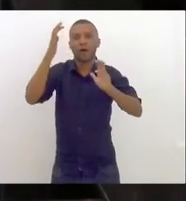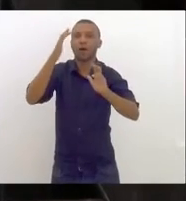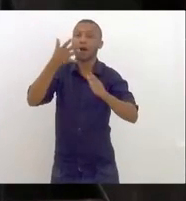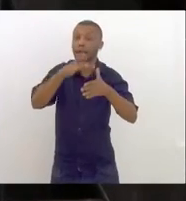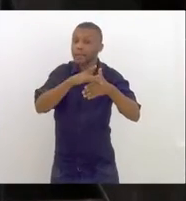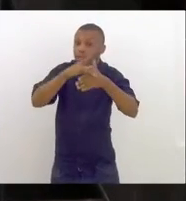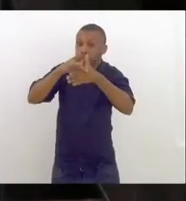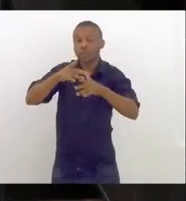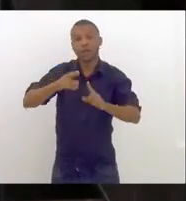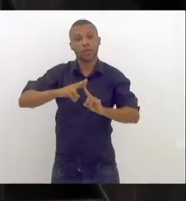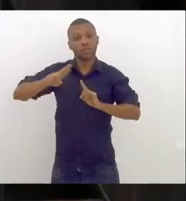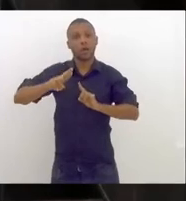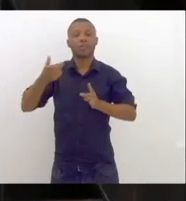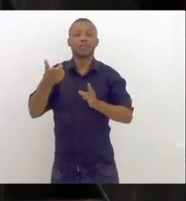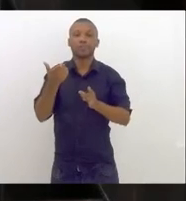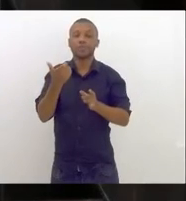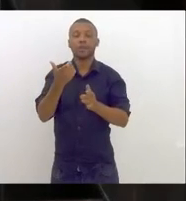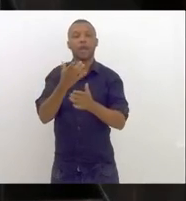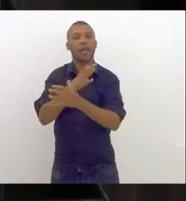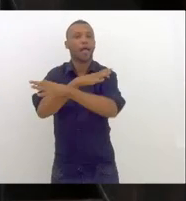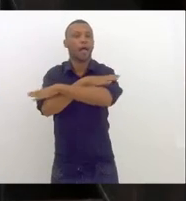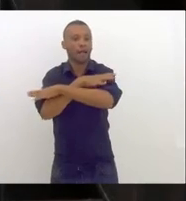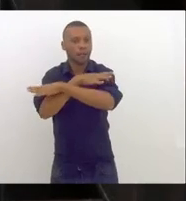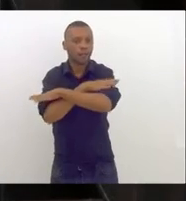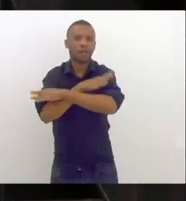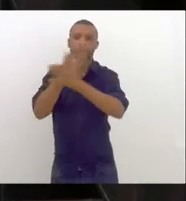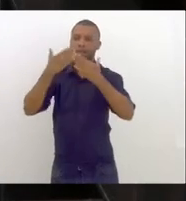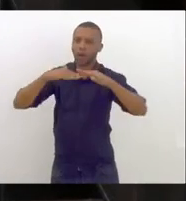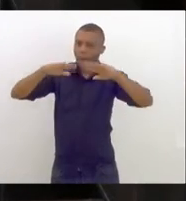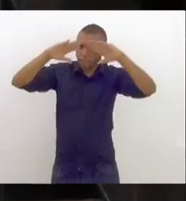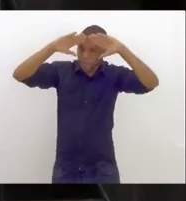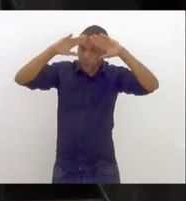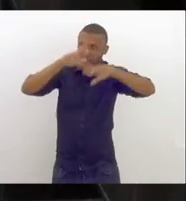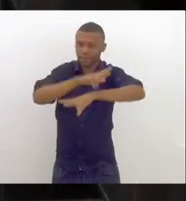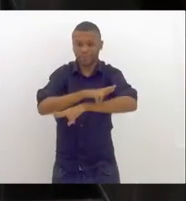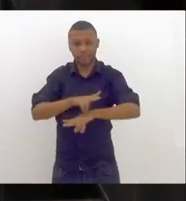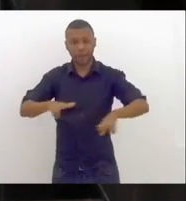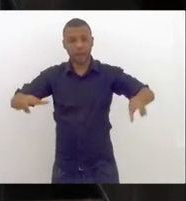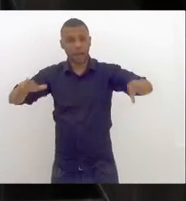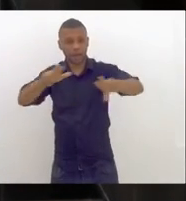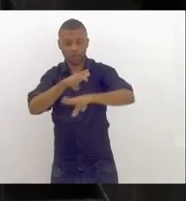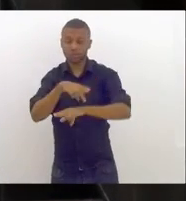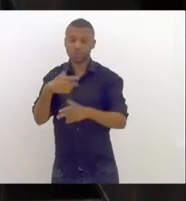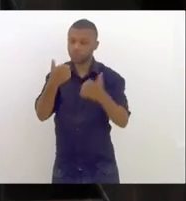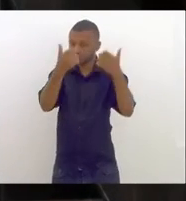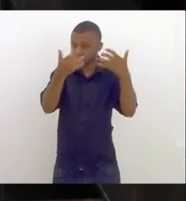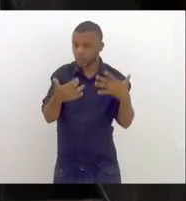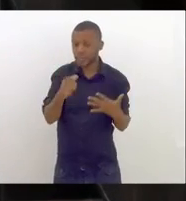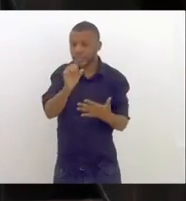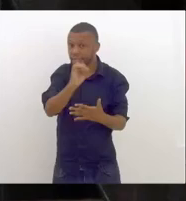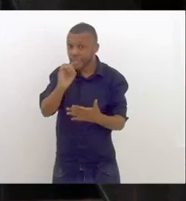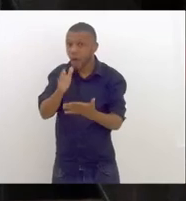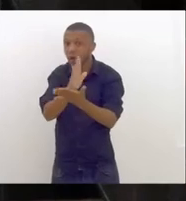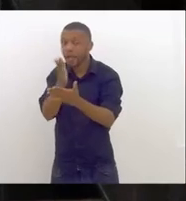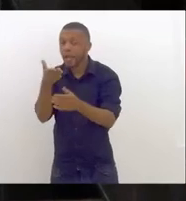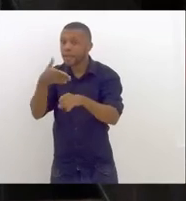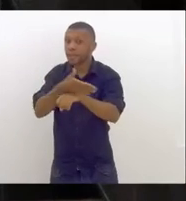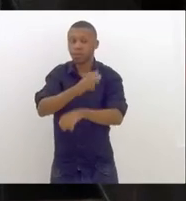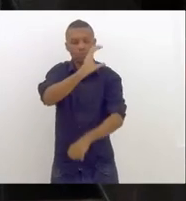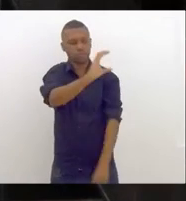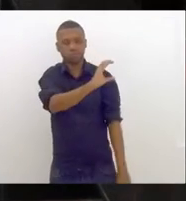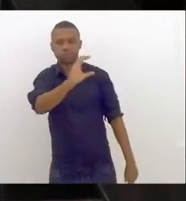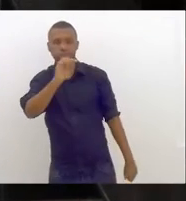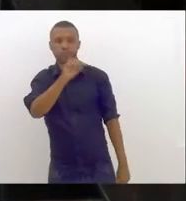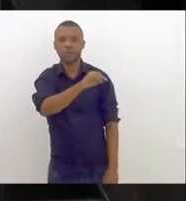religiosas de matriz africana porque o costumo dizer Deputado Luiz Paulo se alguém entrar numa igreja católica e